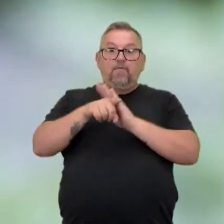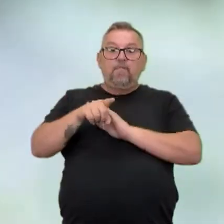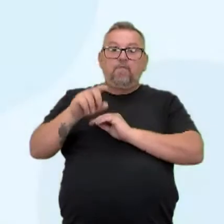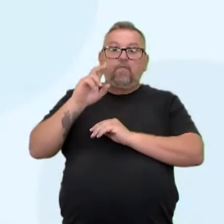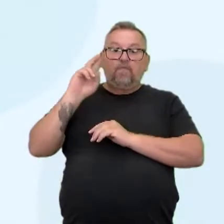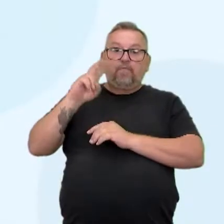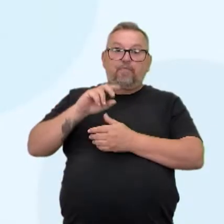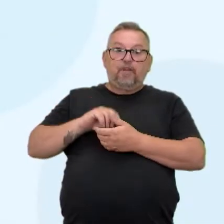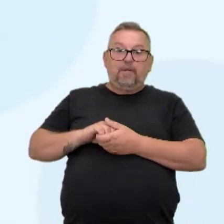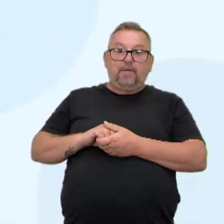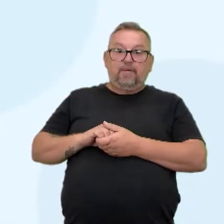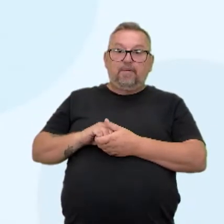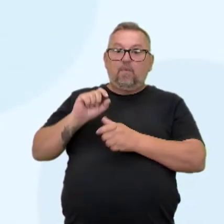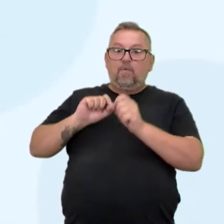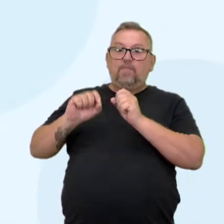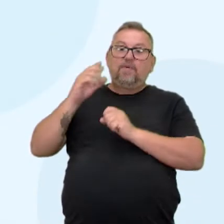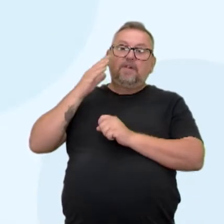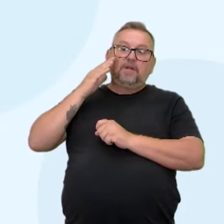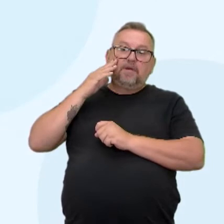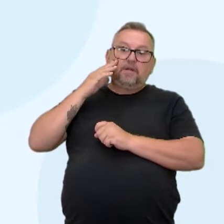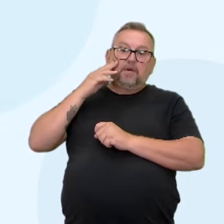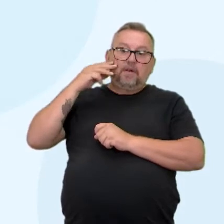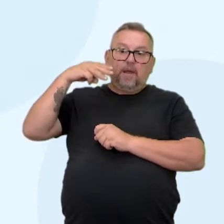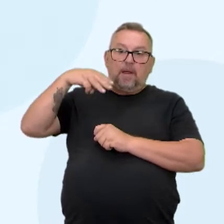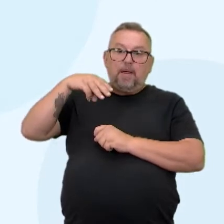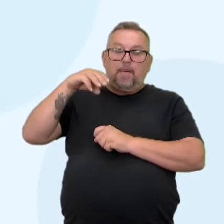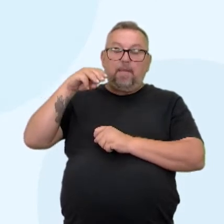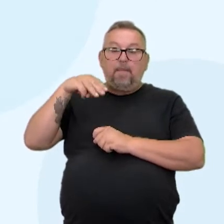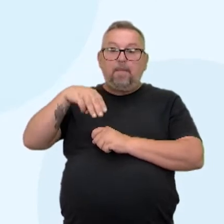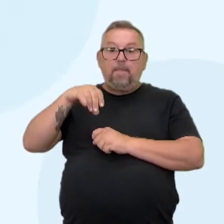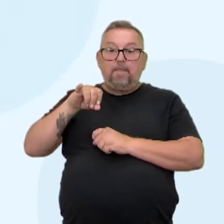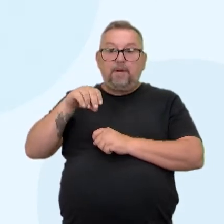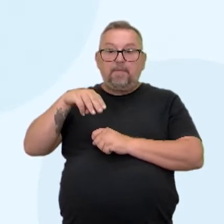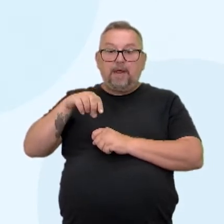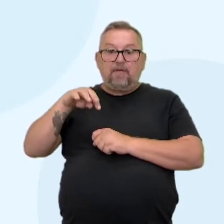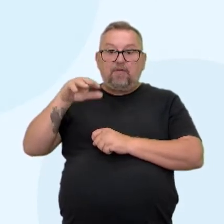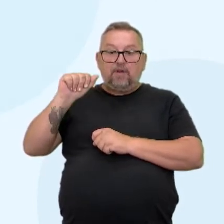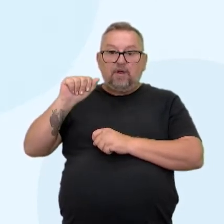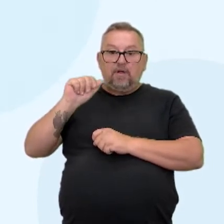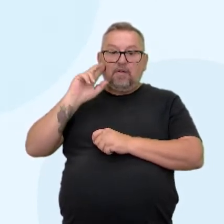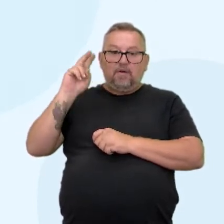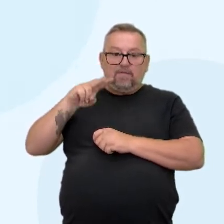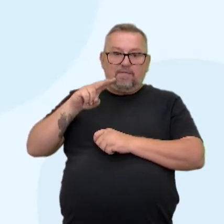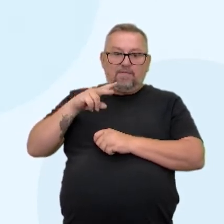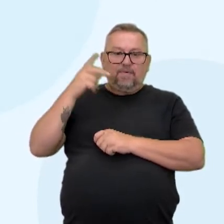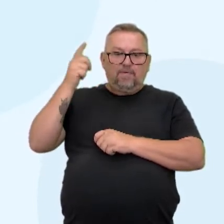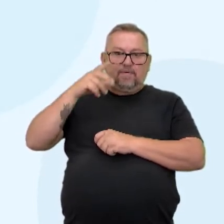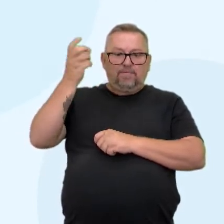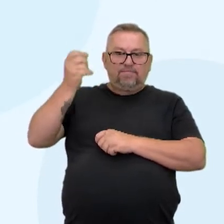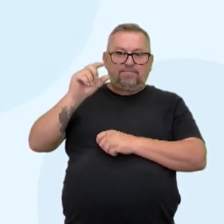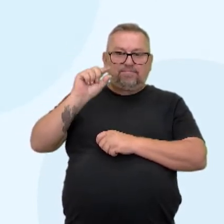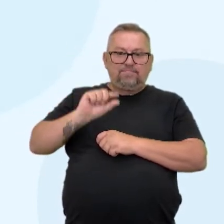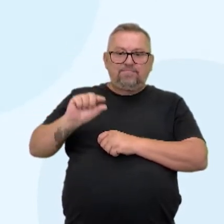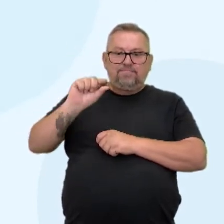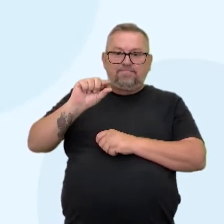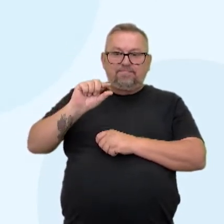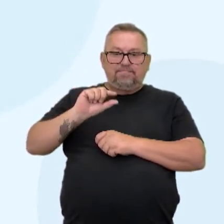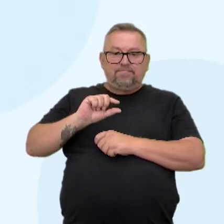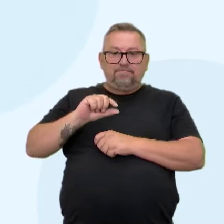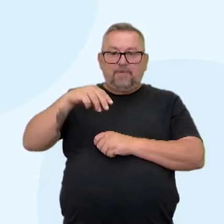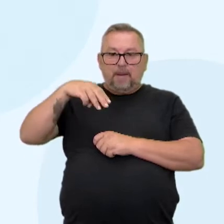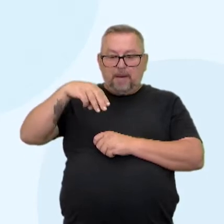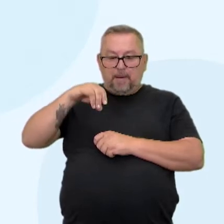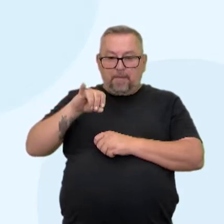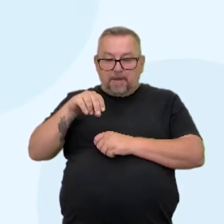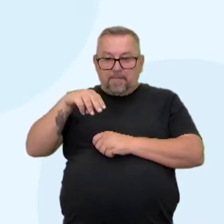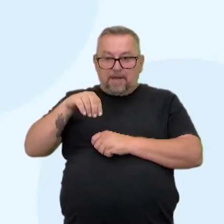tela para vocês. O que que você sabe sobre mimética e também tem a memética? Fabi, você consegue falar um pouquinho para a gente? O que que você entende de mimética